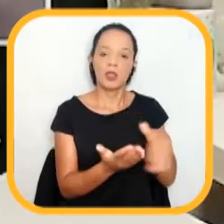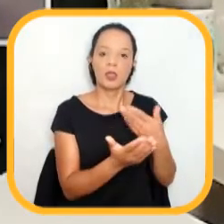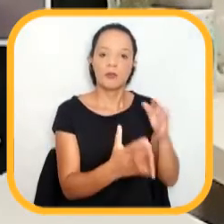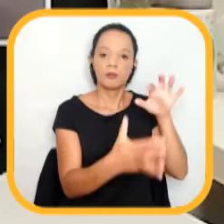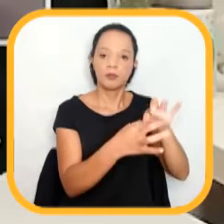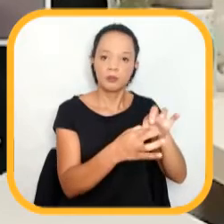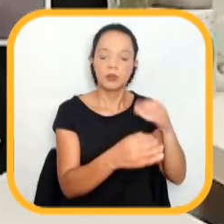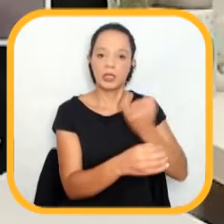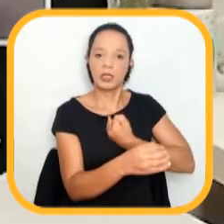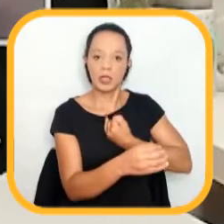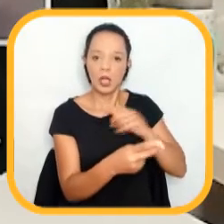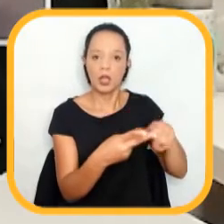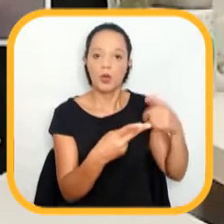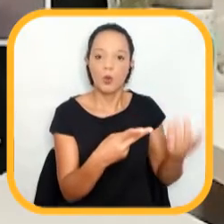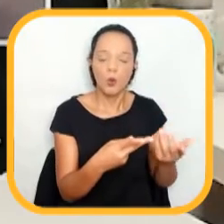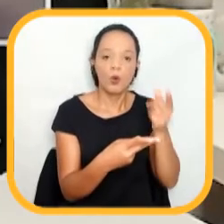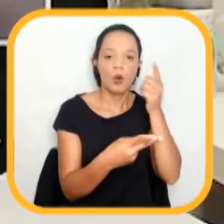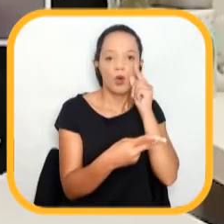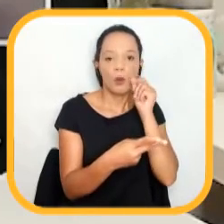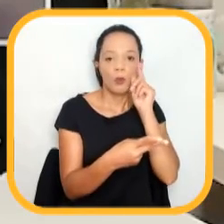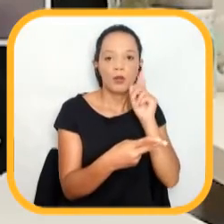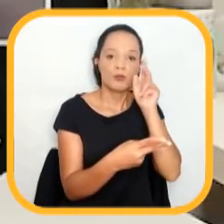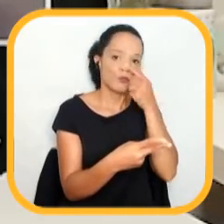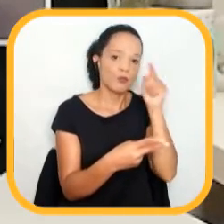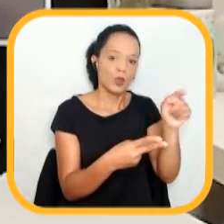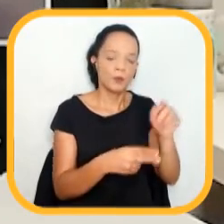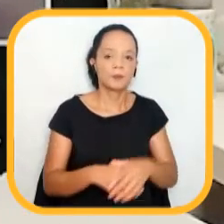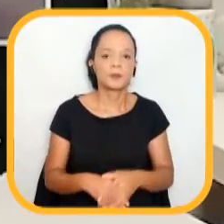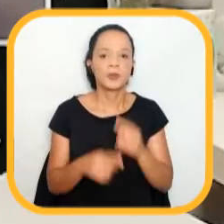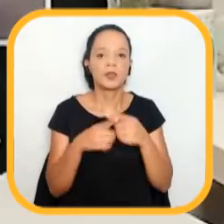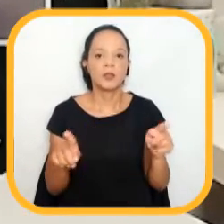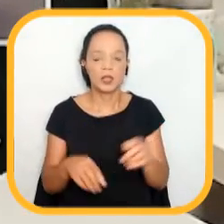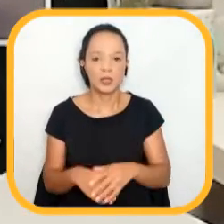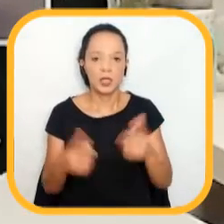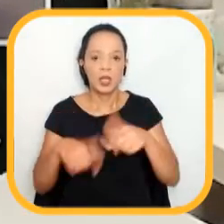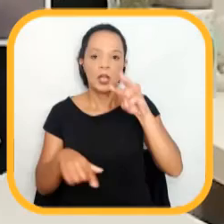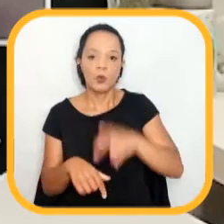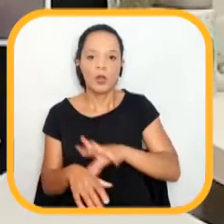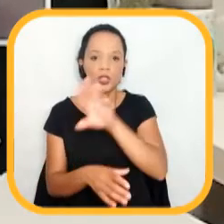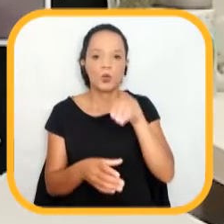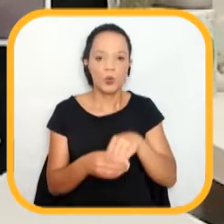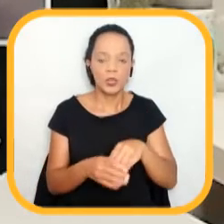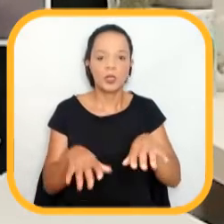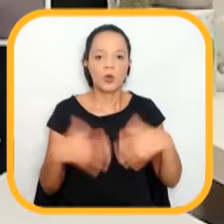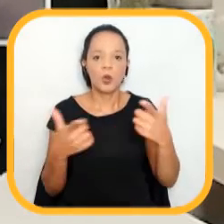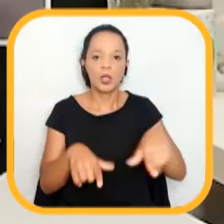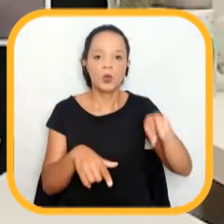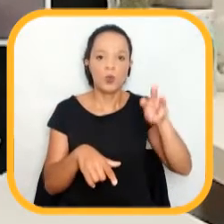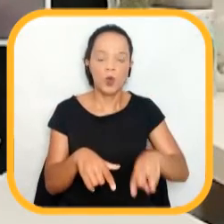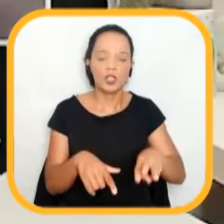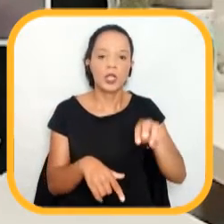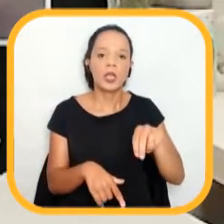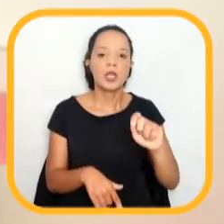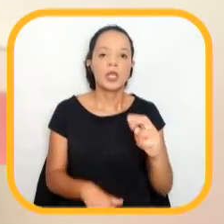está associado às questões de identidade e expressão de género. E qual é a diferença entre uma linguagem inclusiva e a